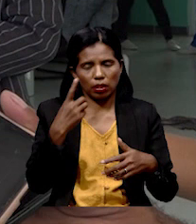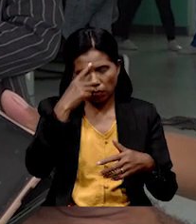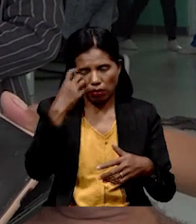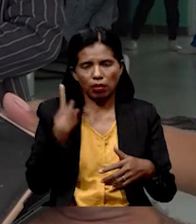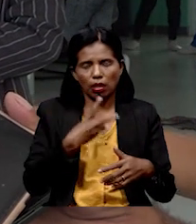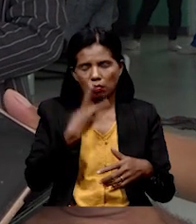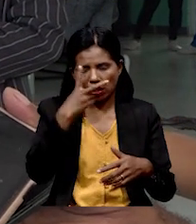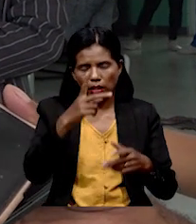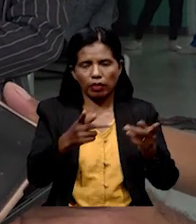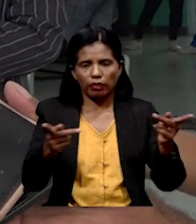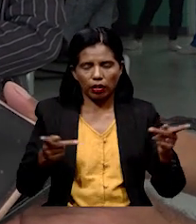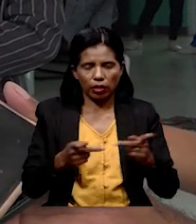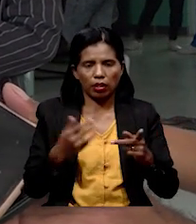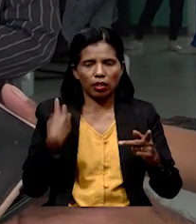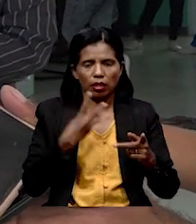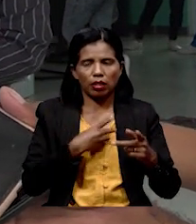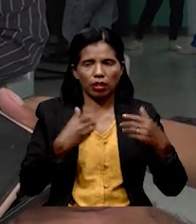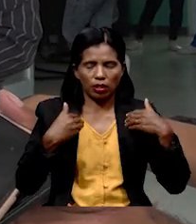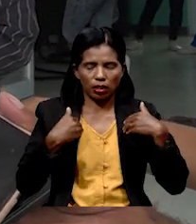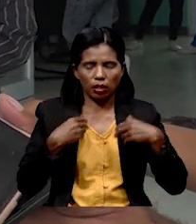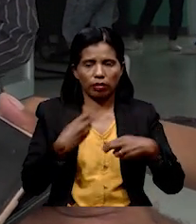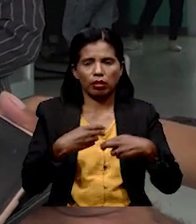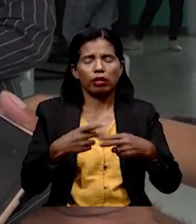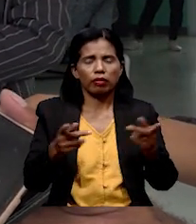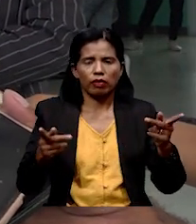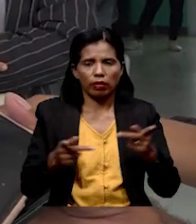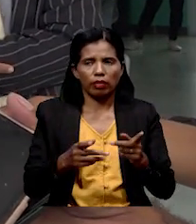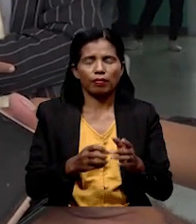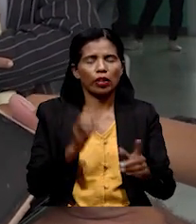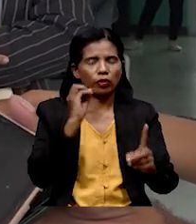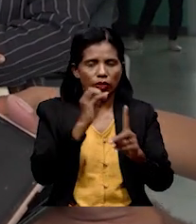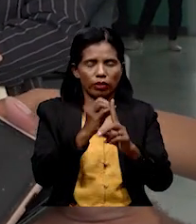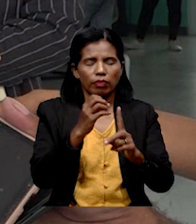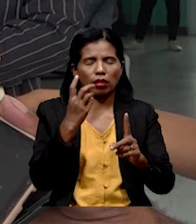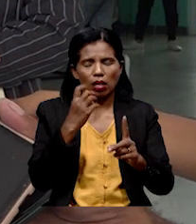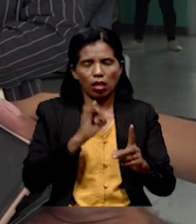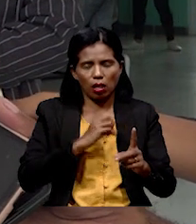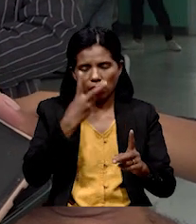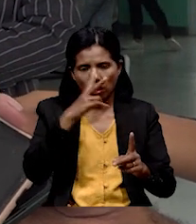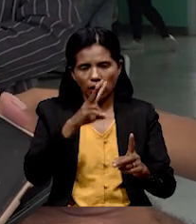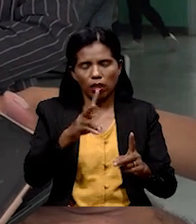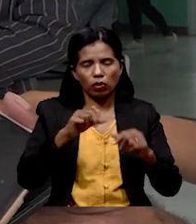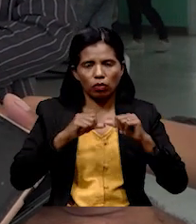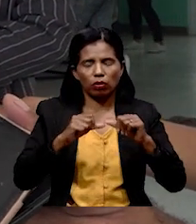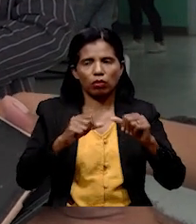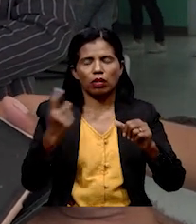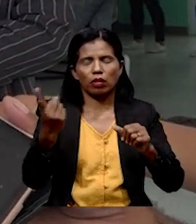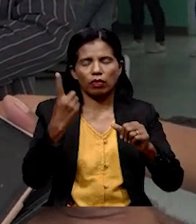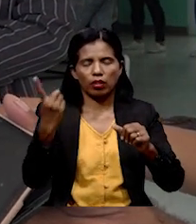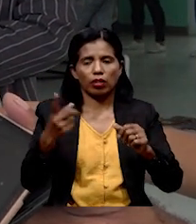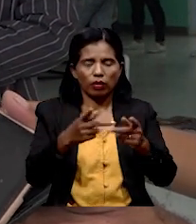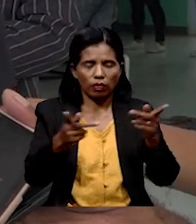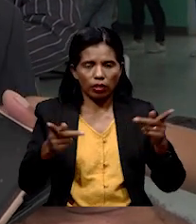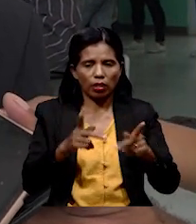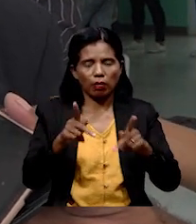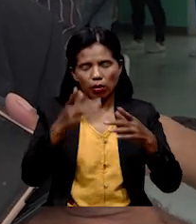tama fatine e tia deficiência fatine e a nem aga objetivo na maine a tu continua mantém na fatine va